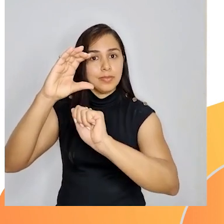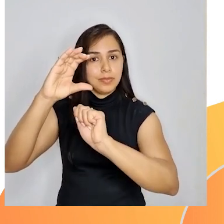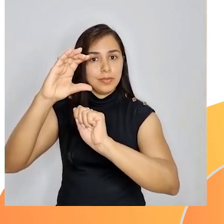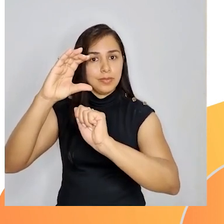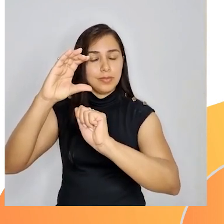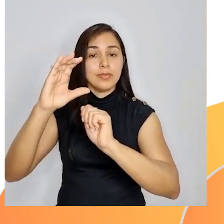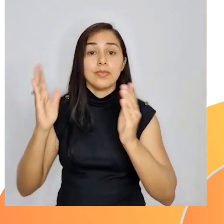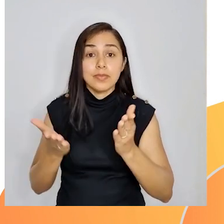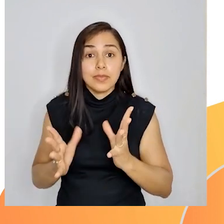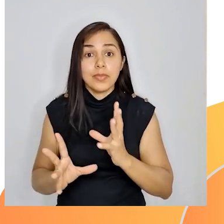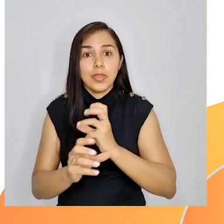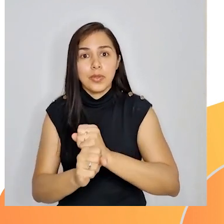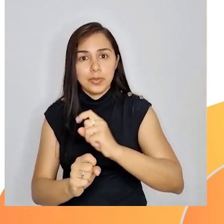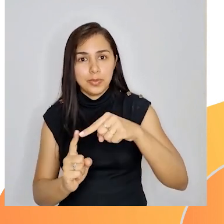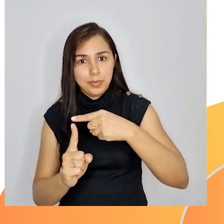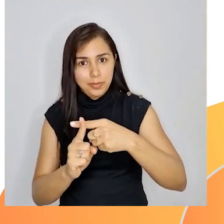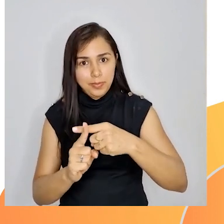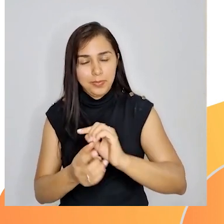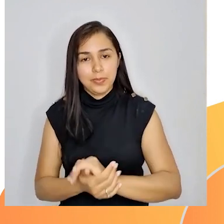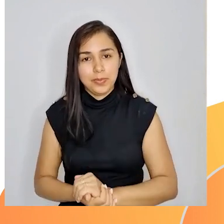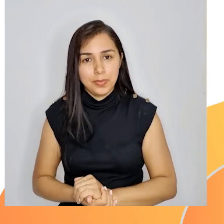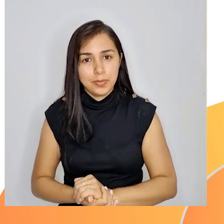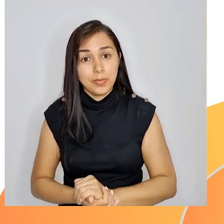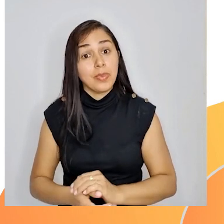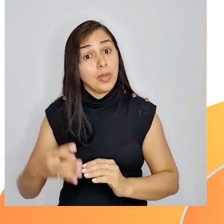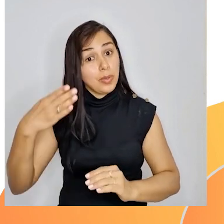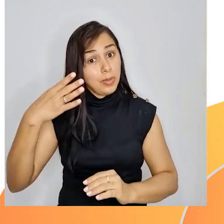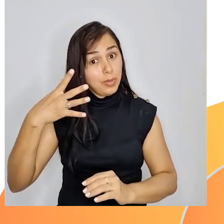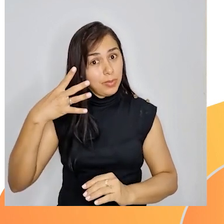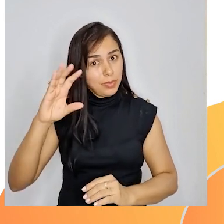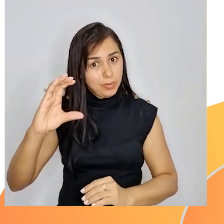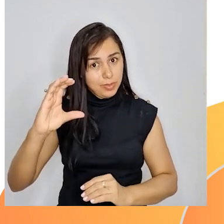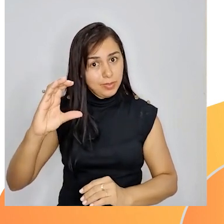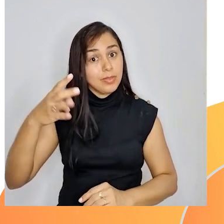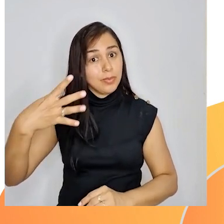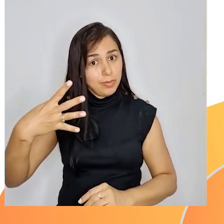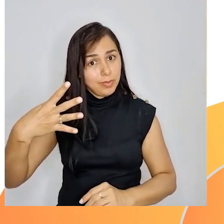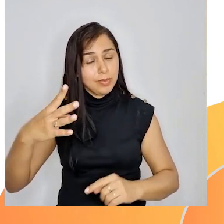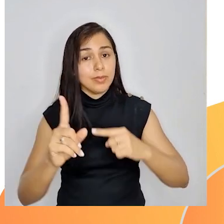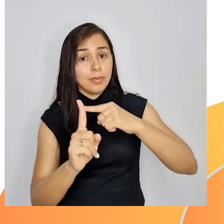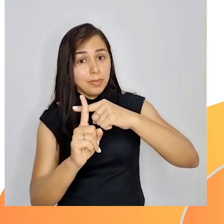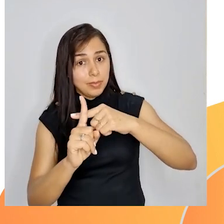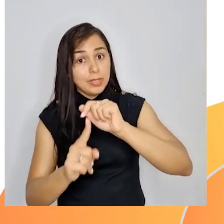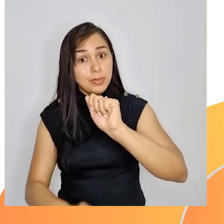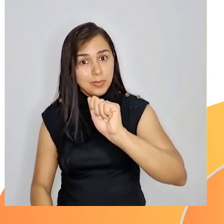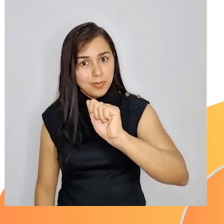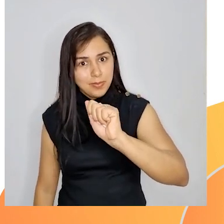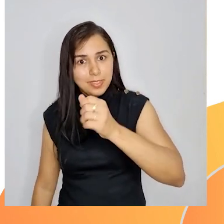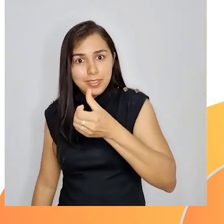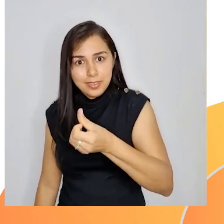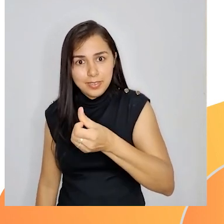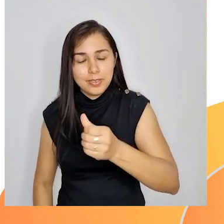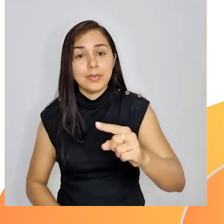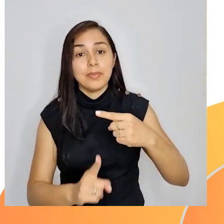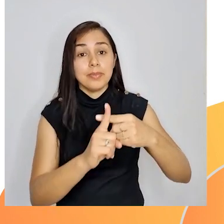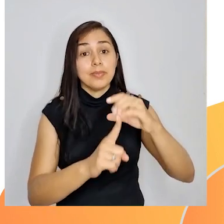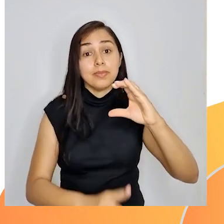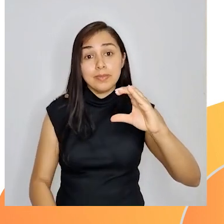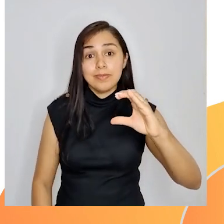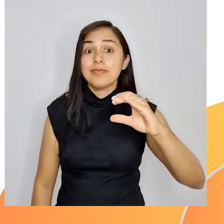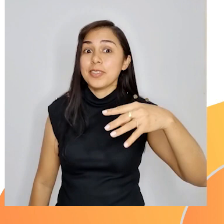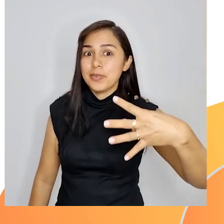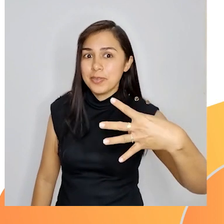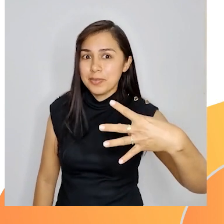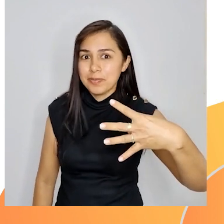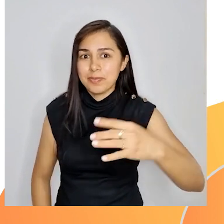4 + 4 + 1 valor de a 4 + 6 é 10 + 4 14 significa que